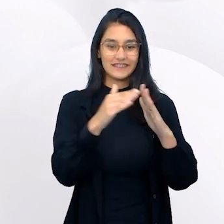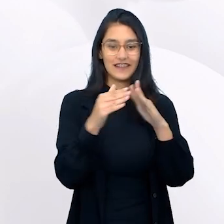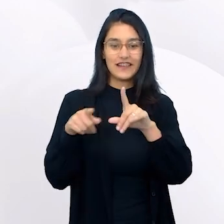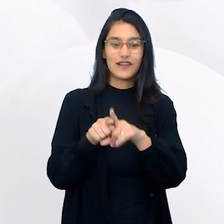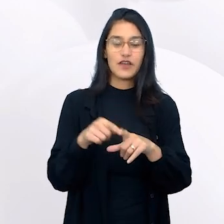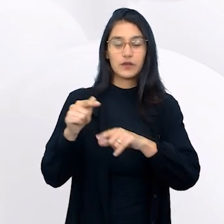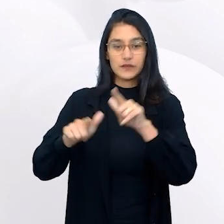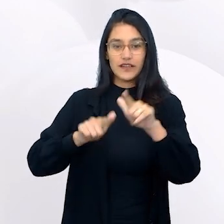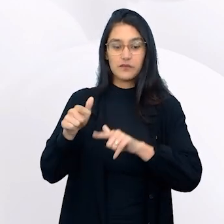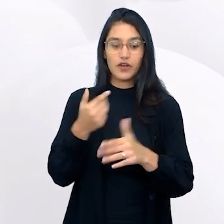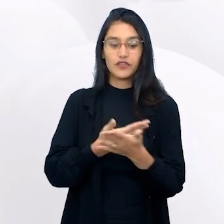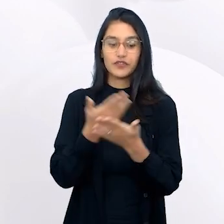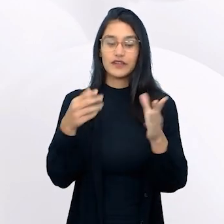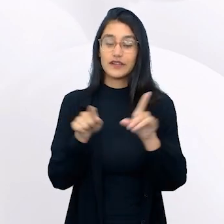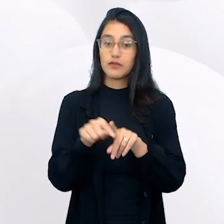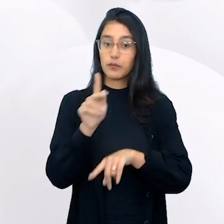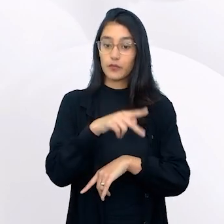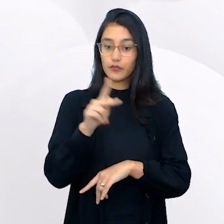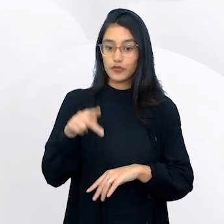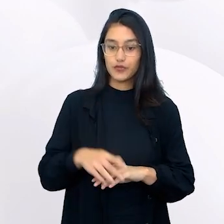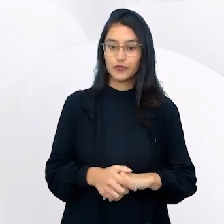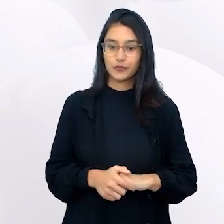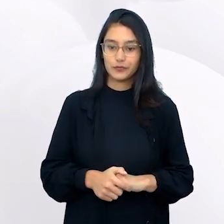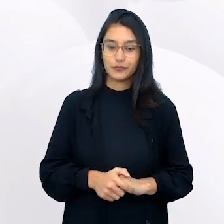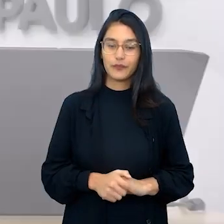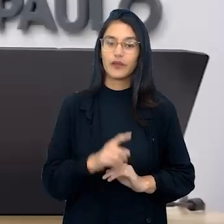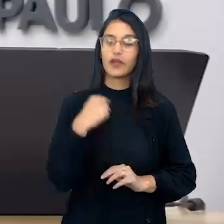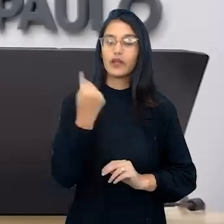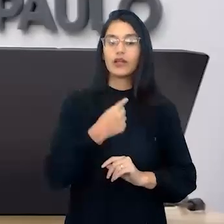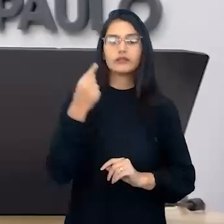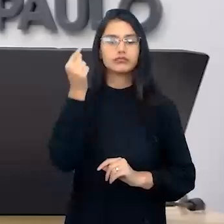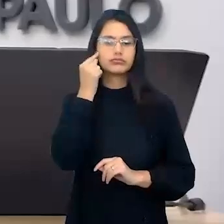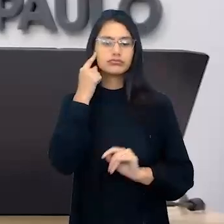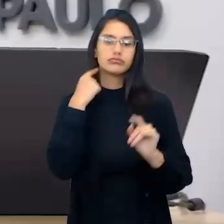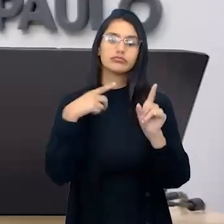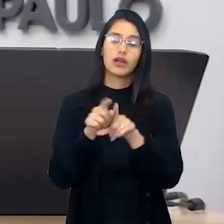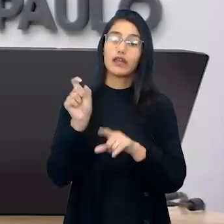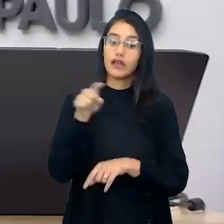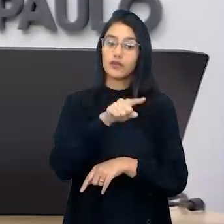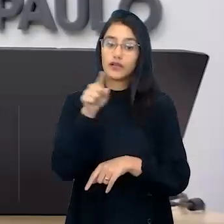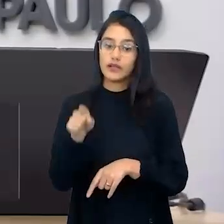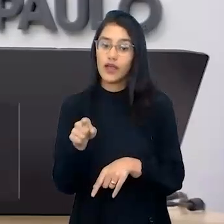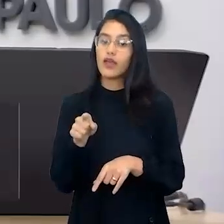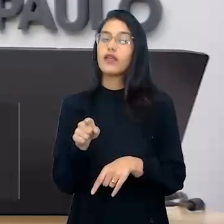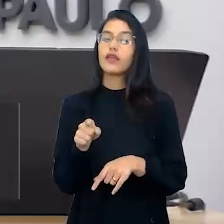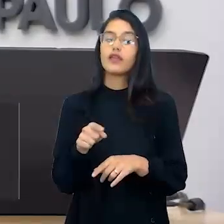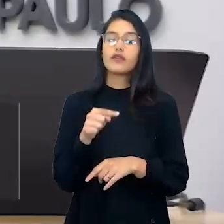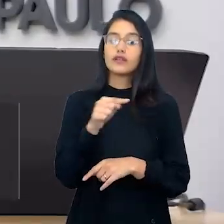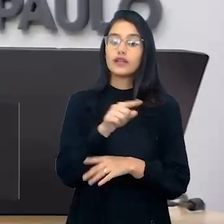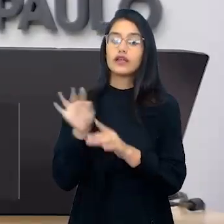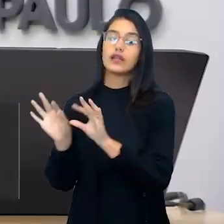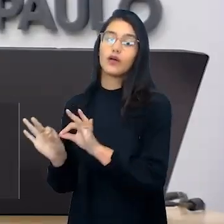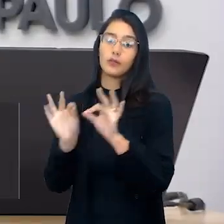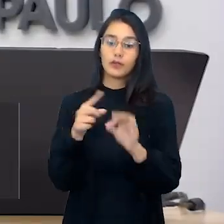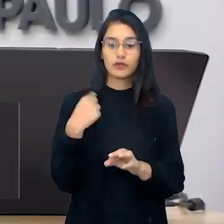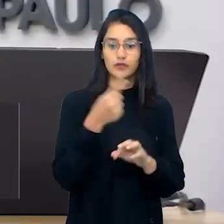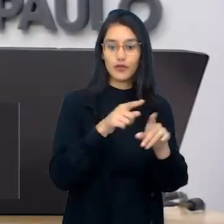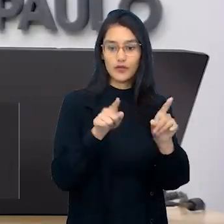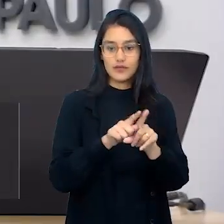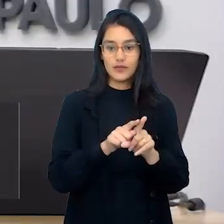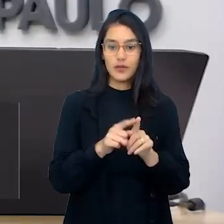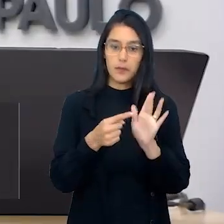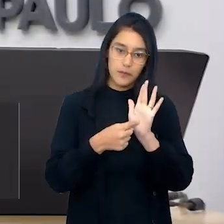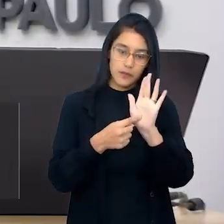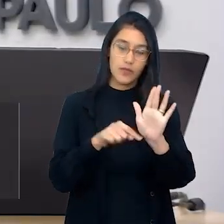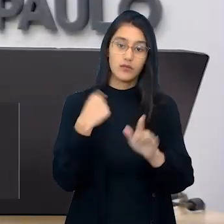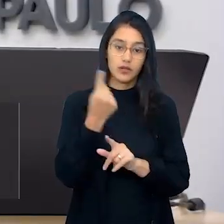sobre o trabalho de vocês, professor. Então, nós estamos preocupados também se vocês estão aí, se vocês estão nos acompanhando. Então,